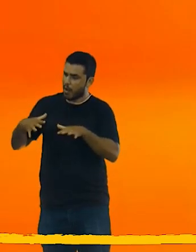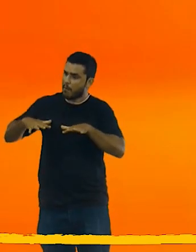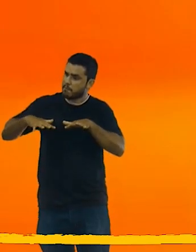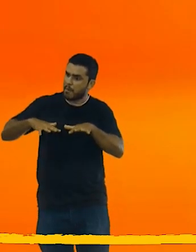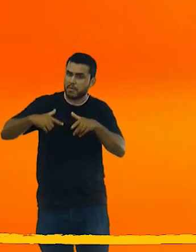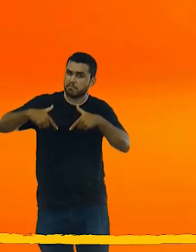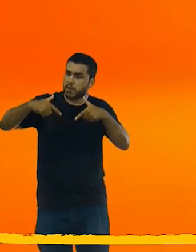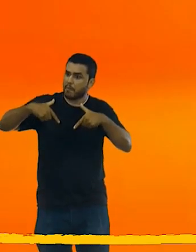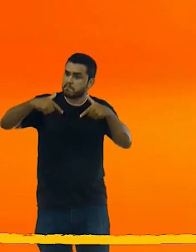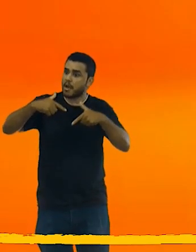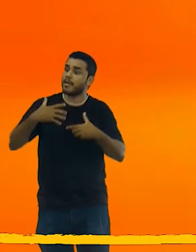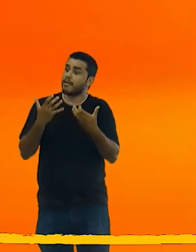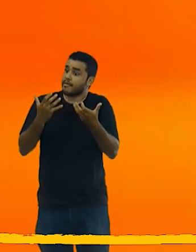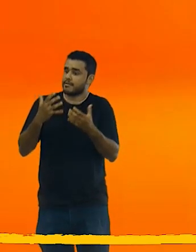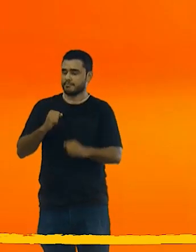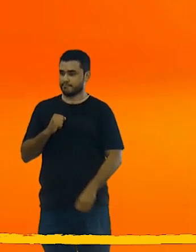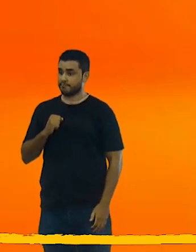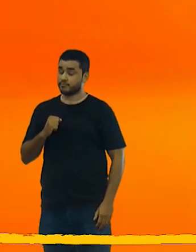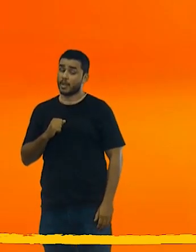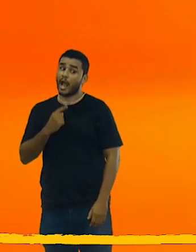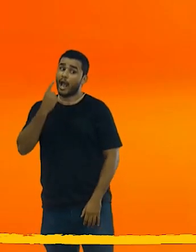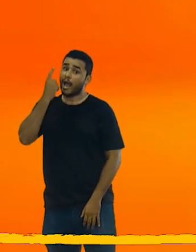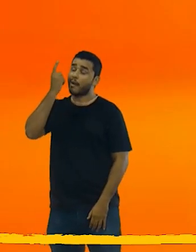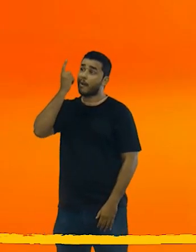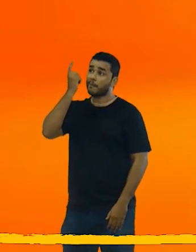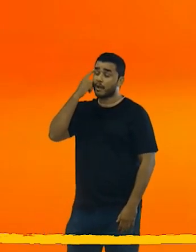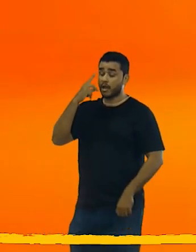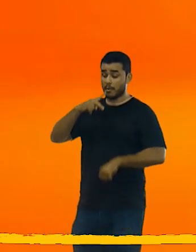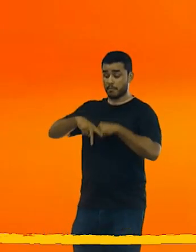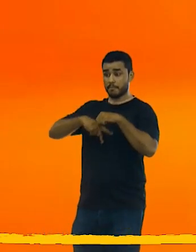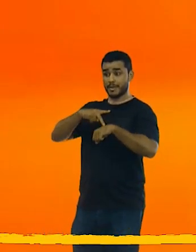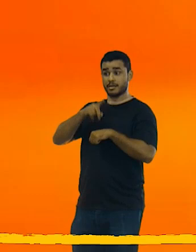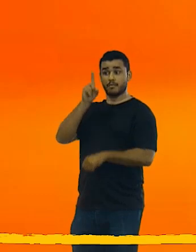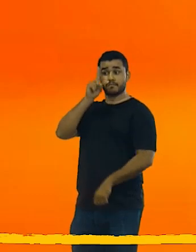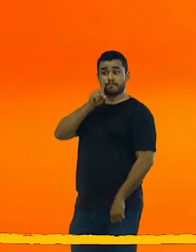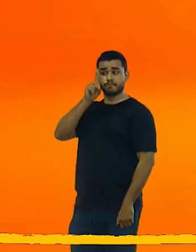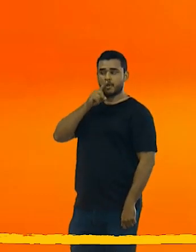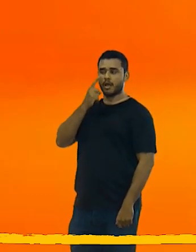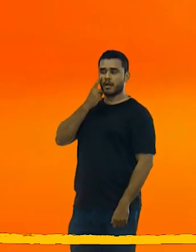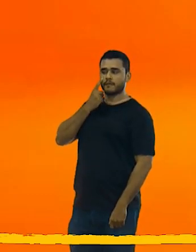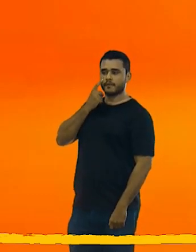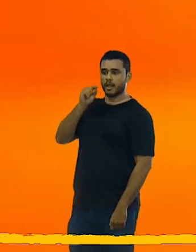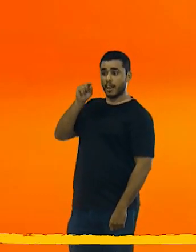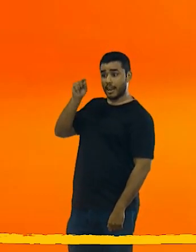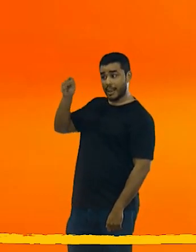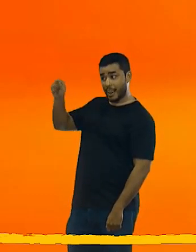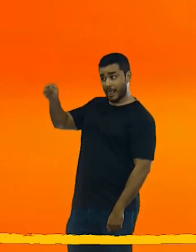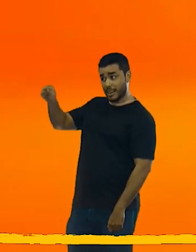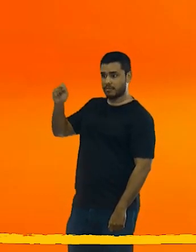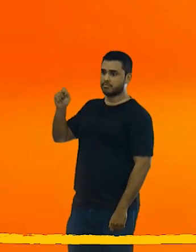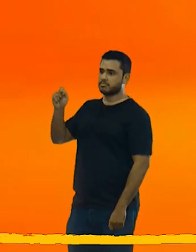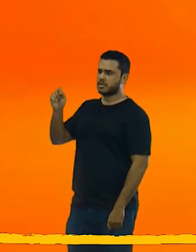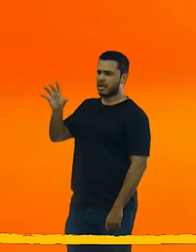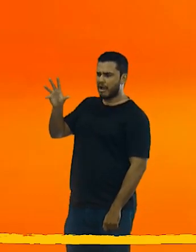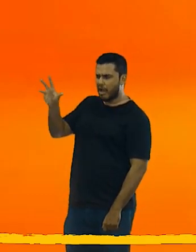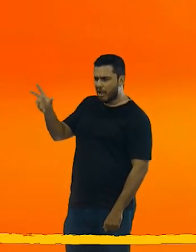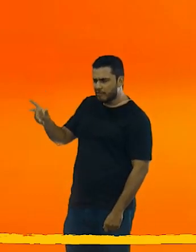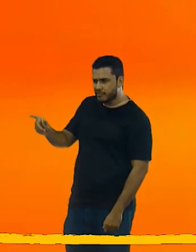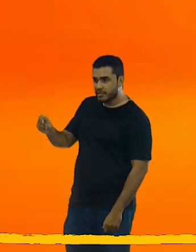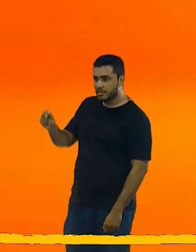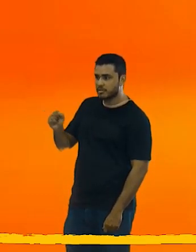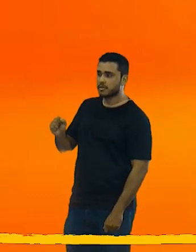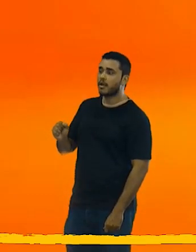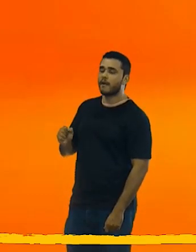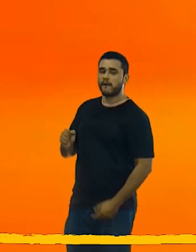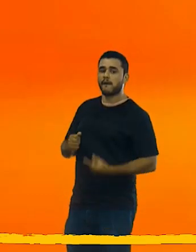ideologia socialista. Então o que o americano fez? Ele passou a financiar projetos na África